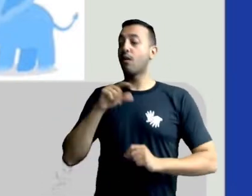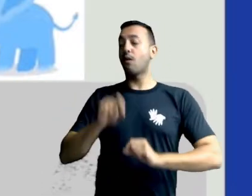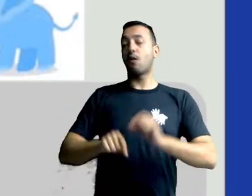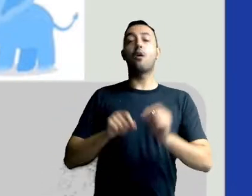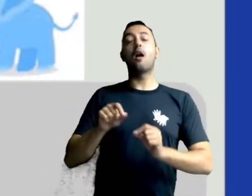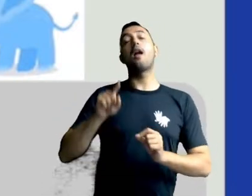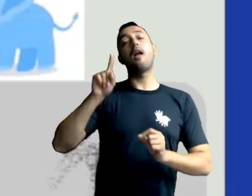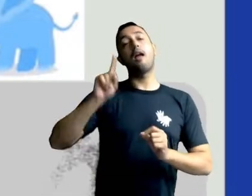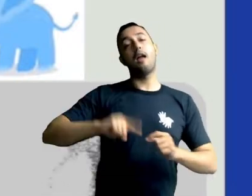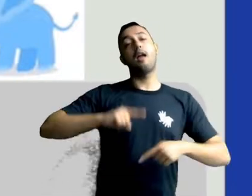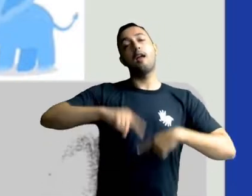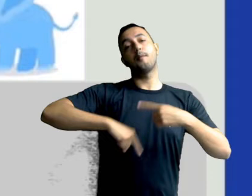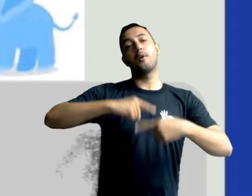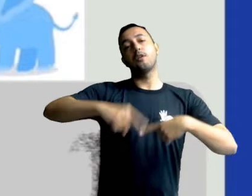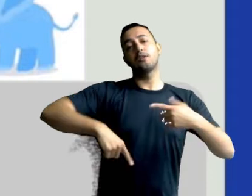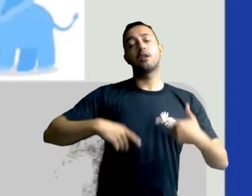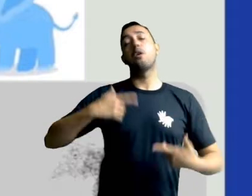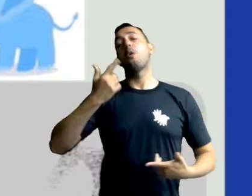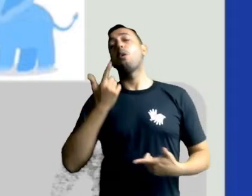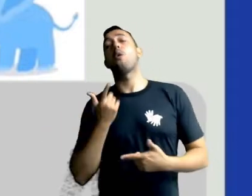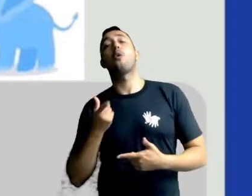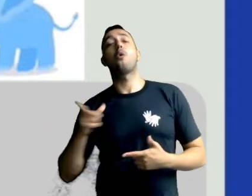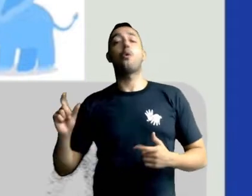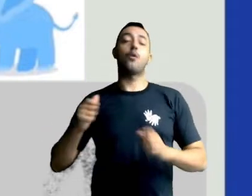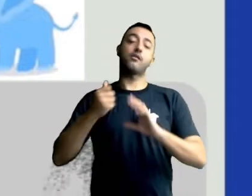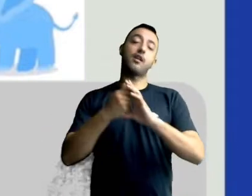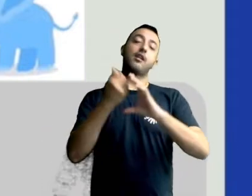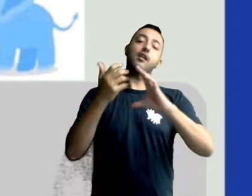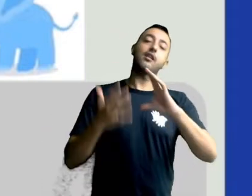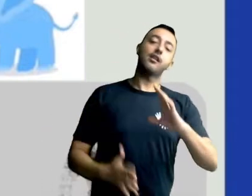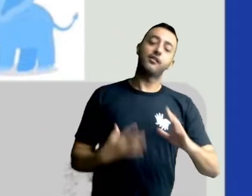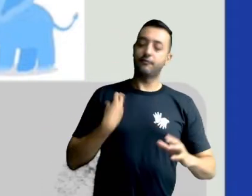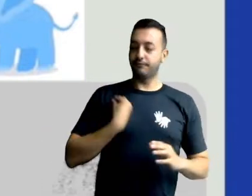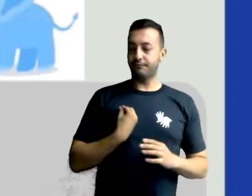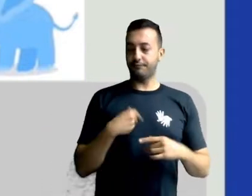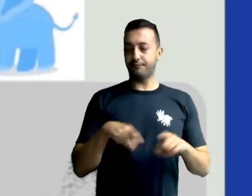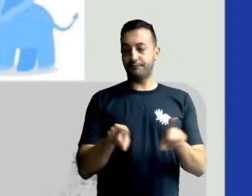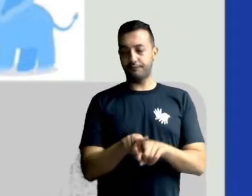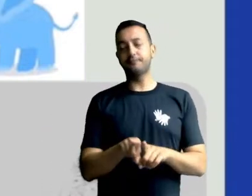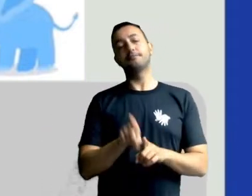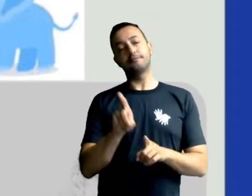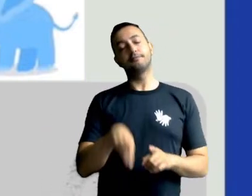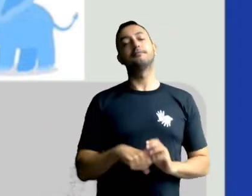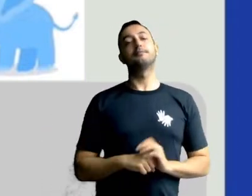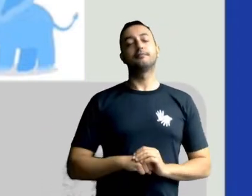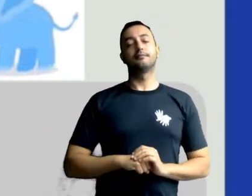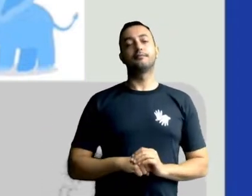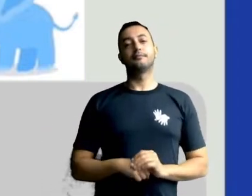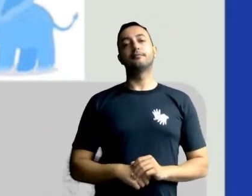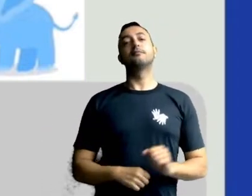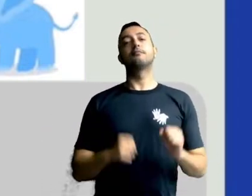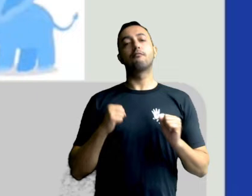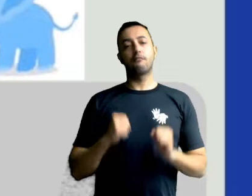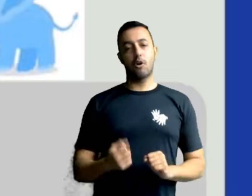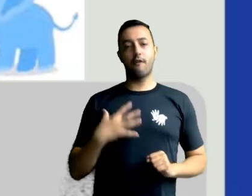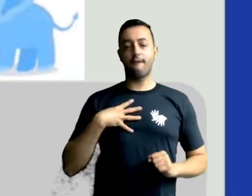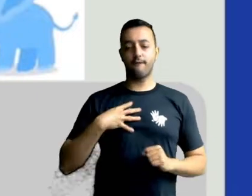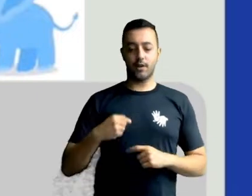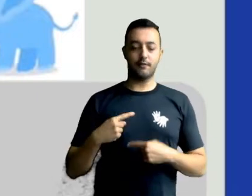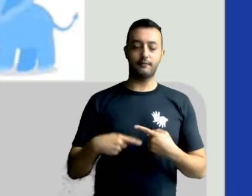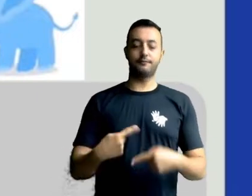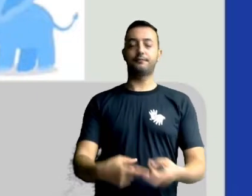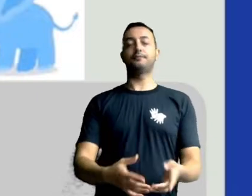fazendo o quê? A reprodução. Outra característica dos seres vivos também é justamente isso, poder